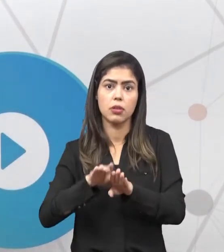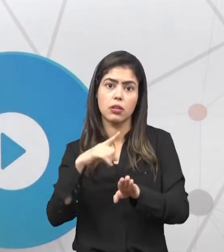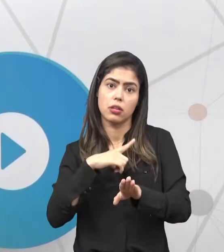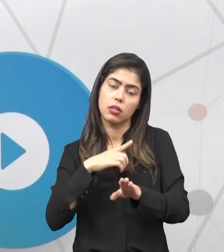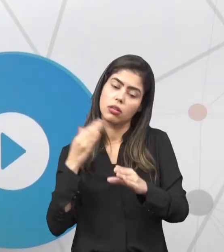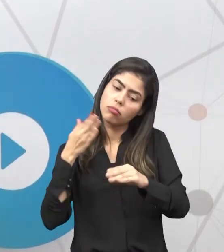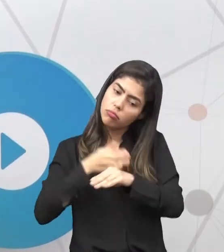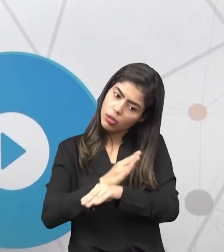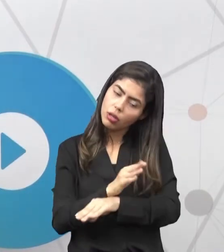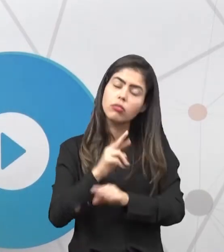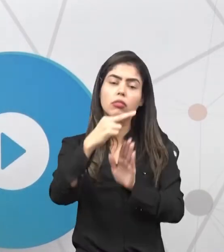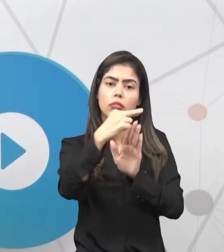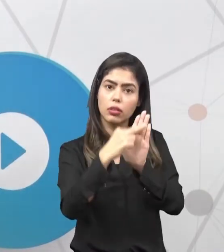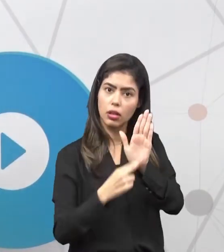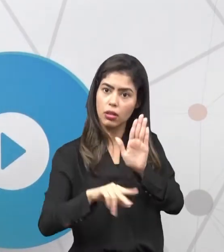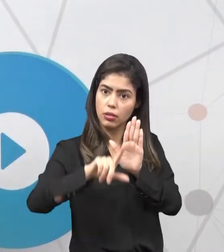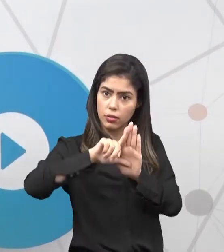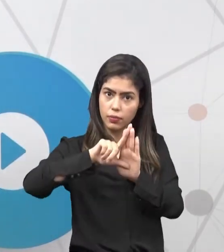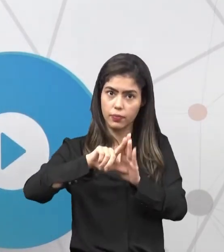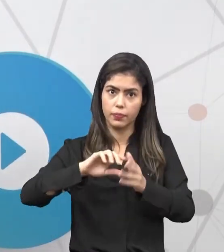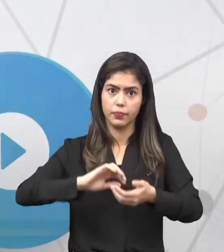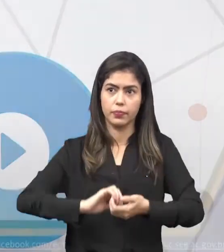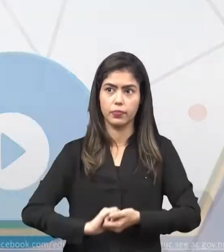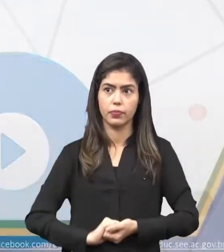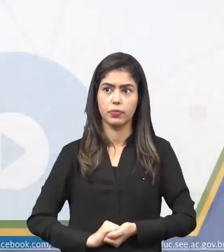dentro daquilo que a lei permite.